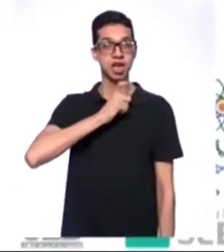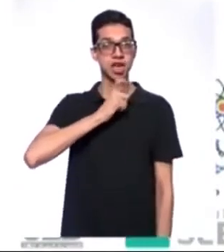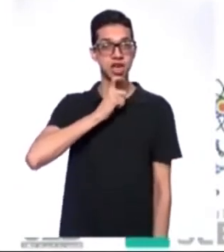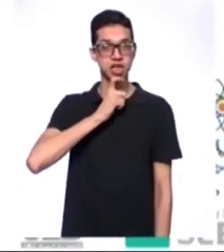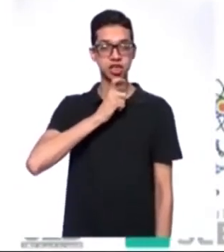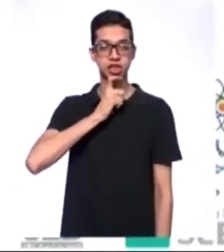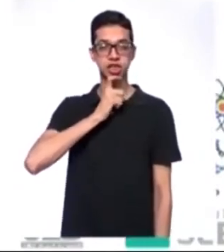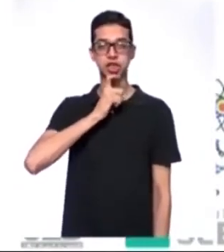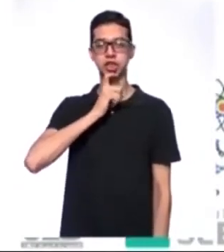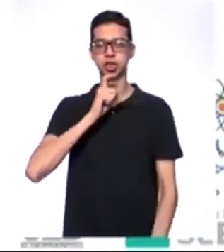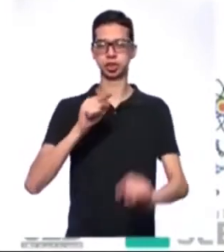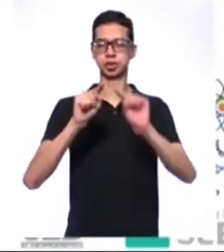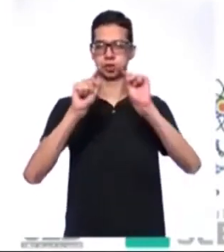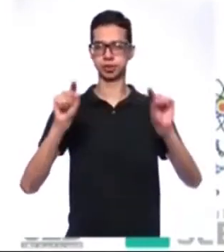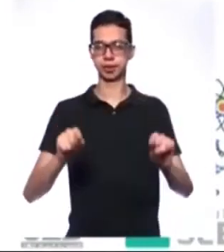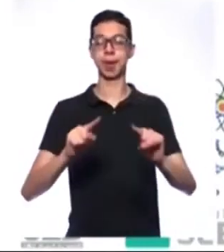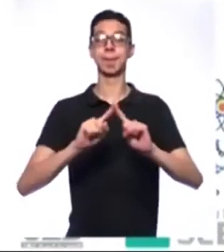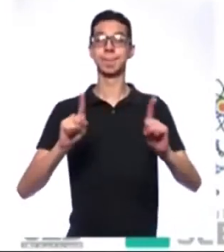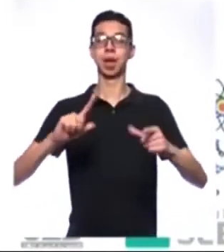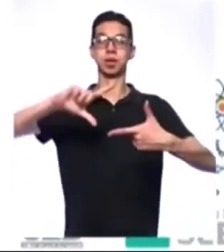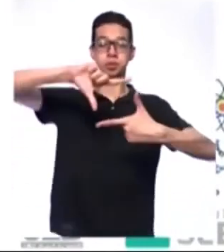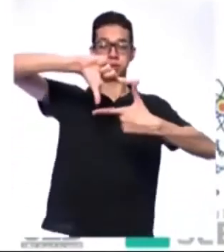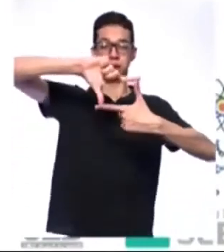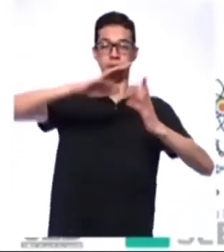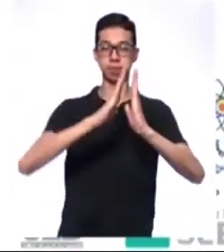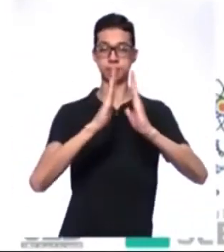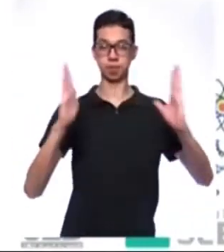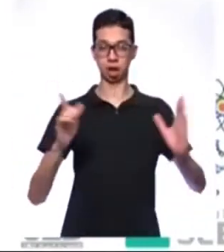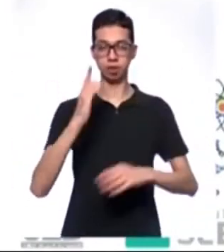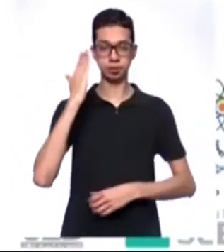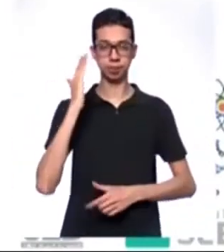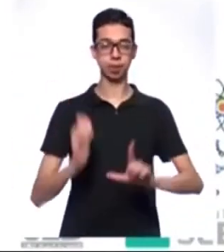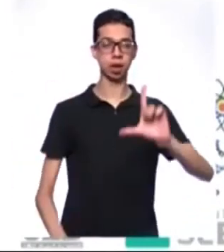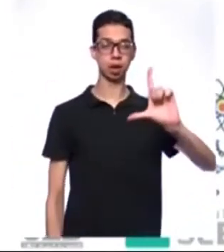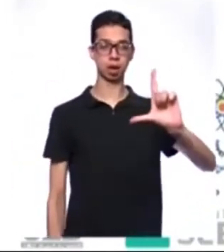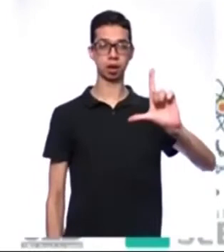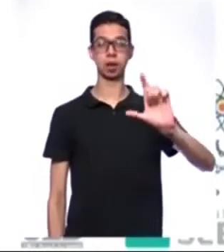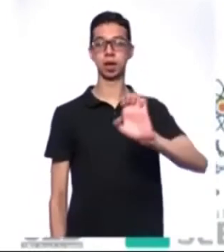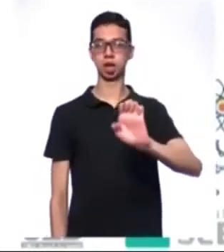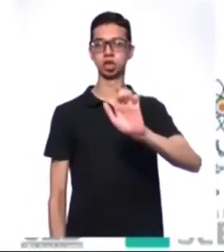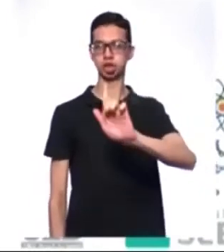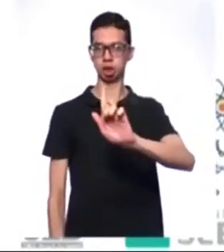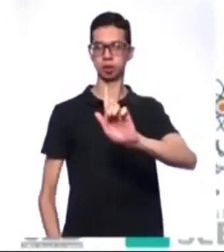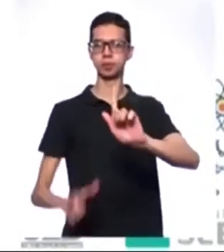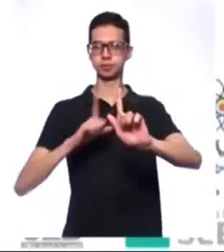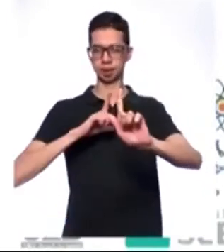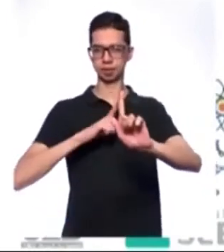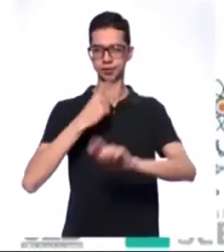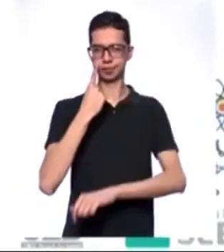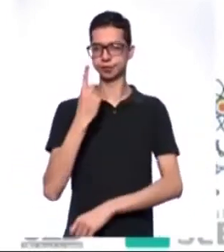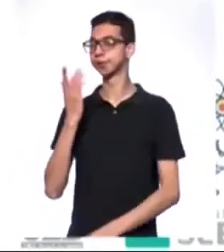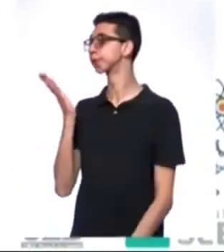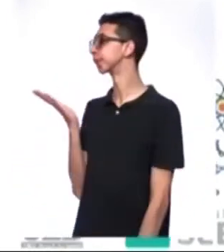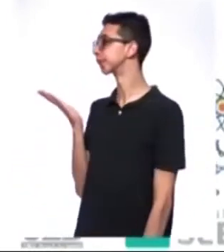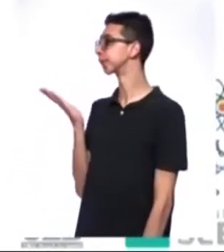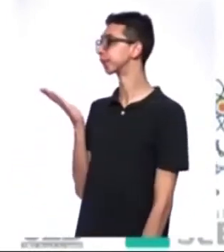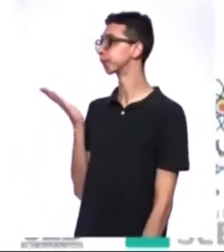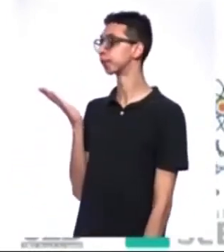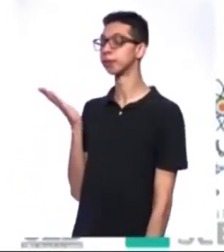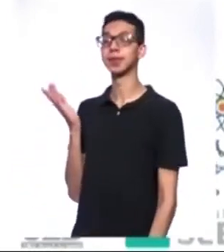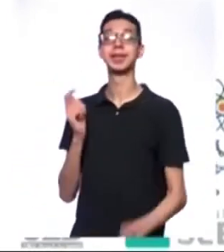que galera dentro do botão sabe o blocão que tem o L1 e Eng e eu posso